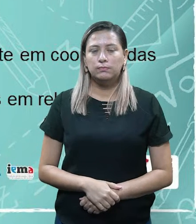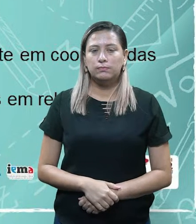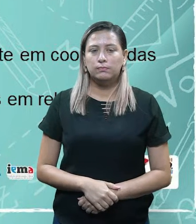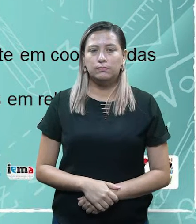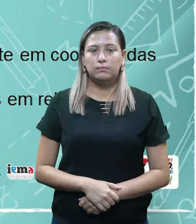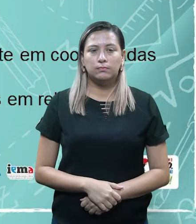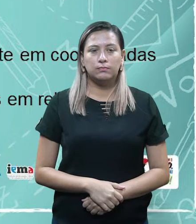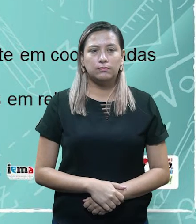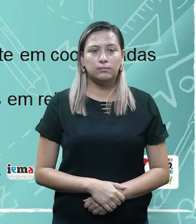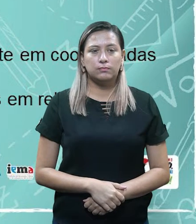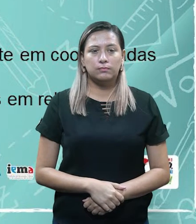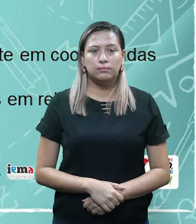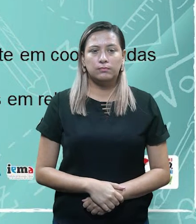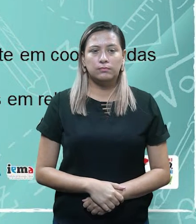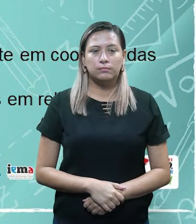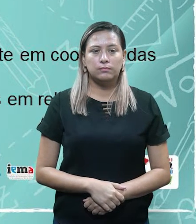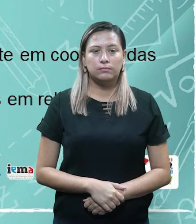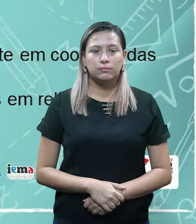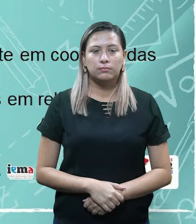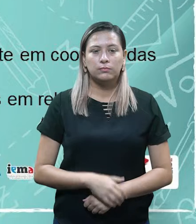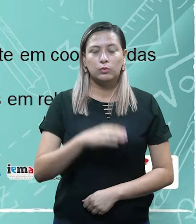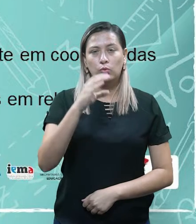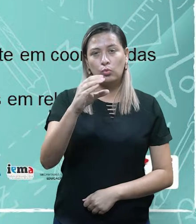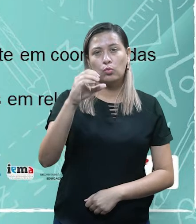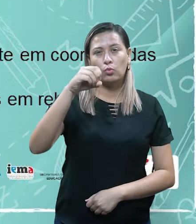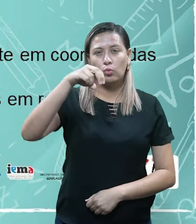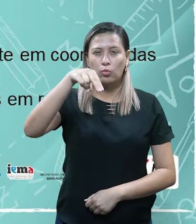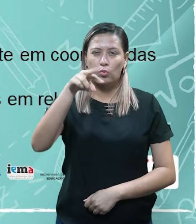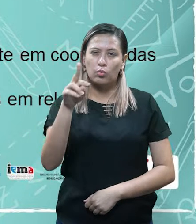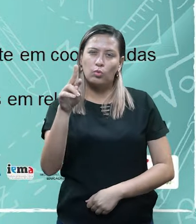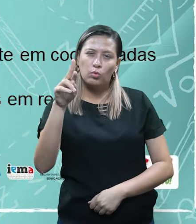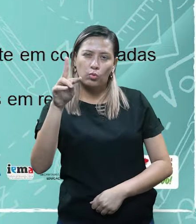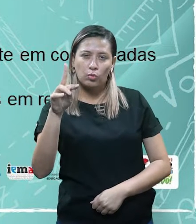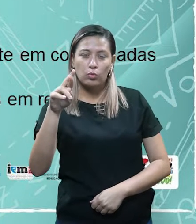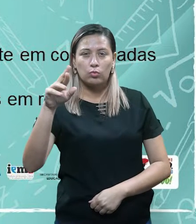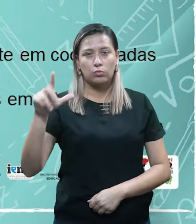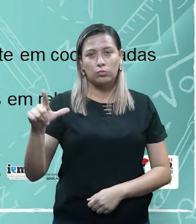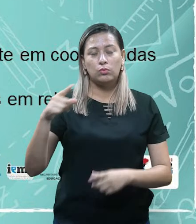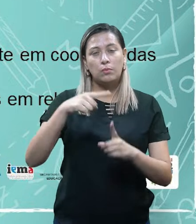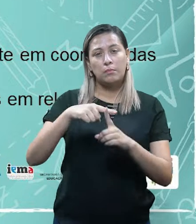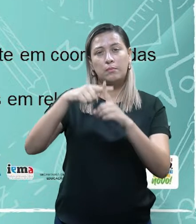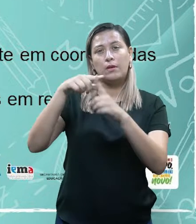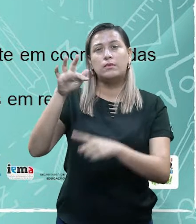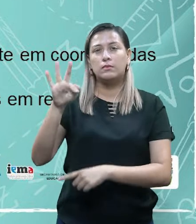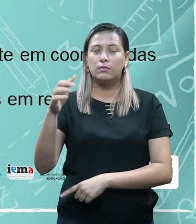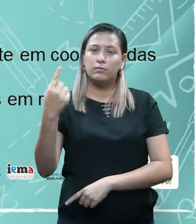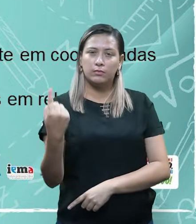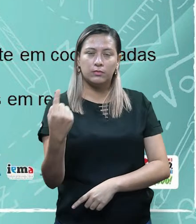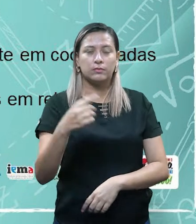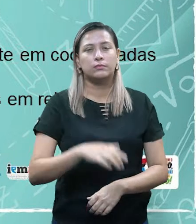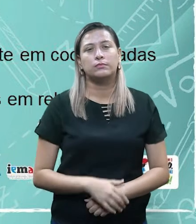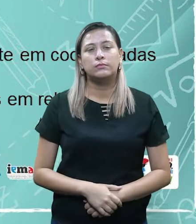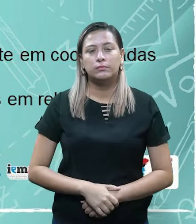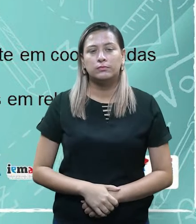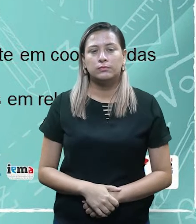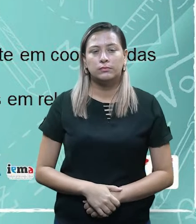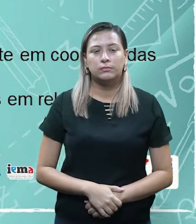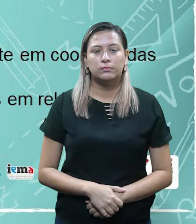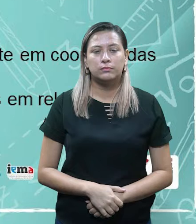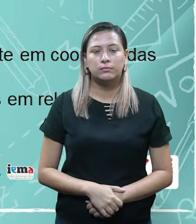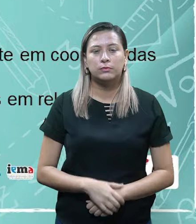simultaneamente clicar em CTRL mais F1, tá? Então, dependendo do seu teclado, de onde você